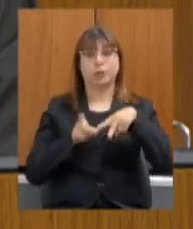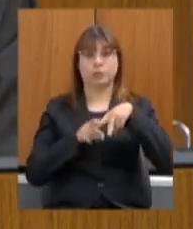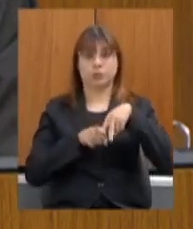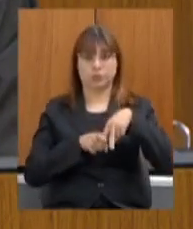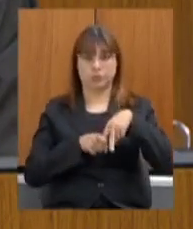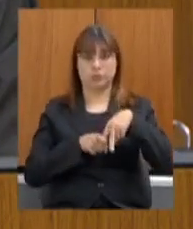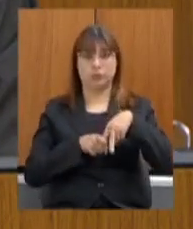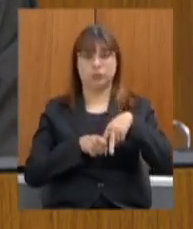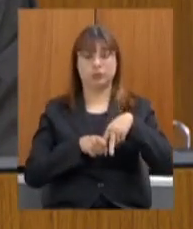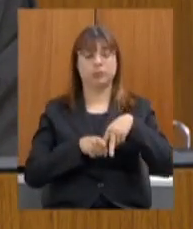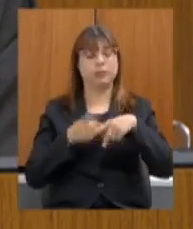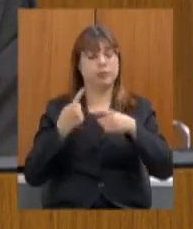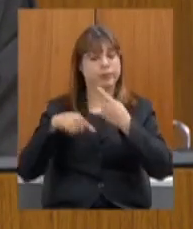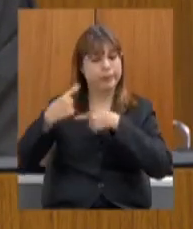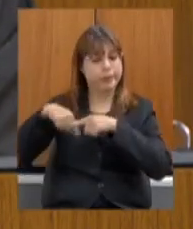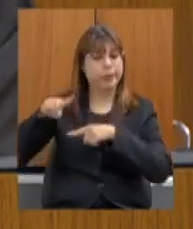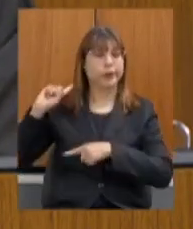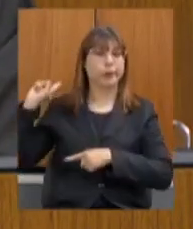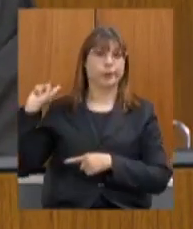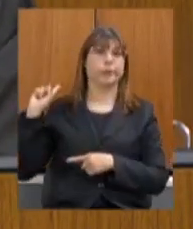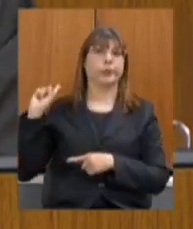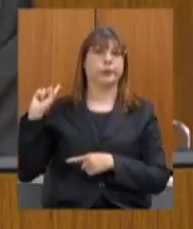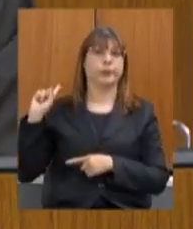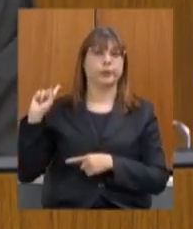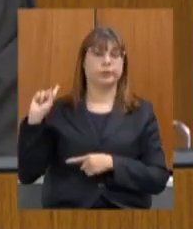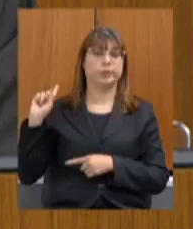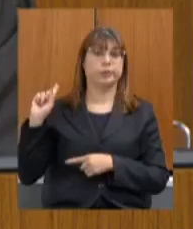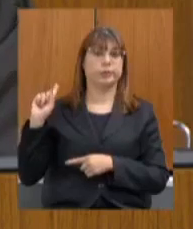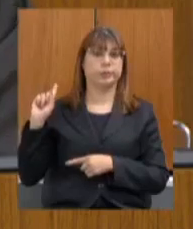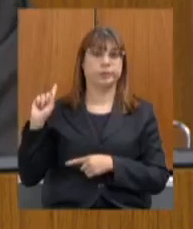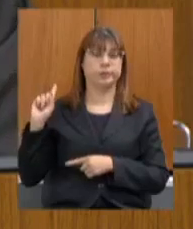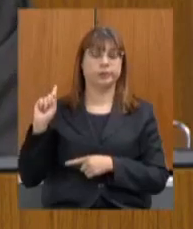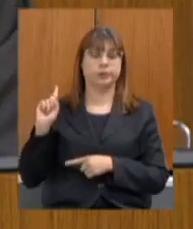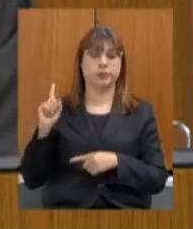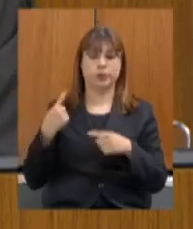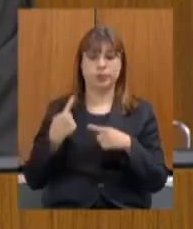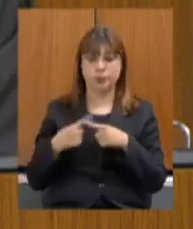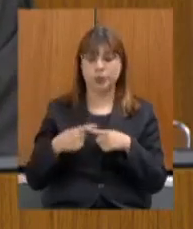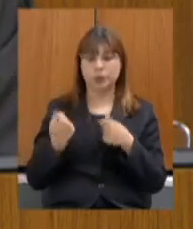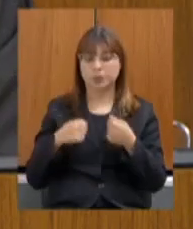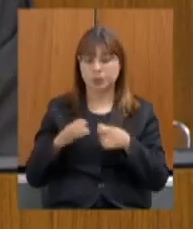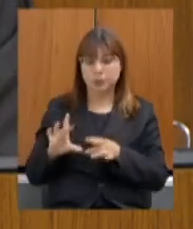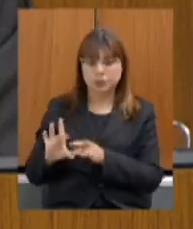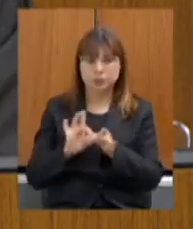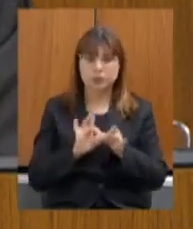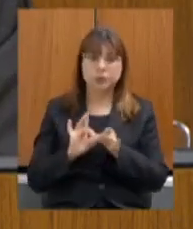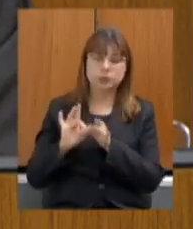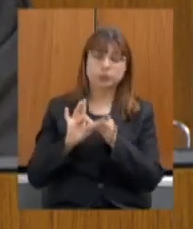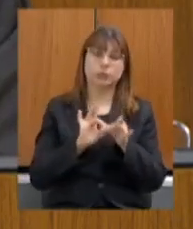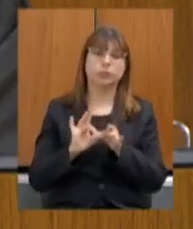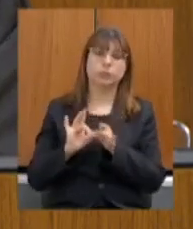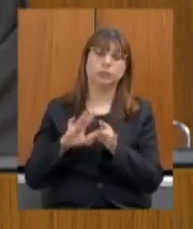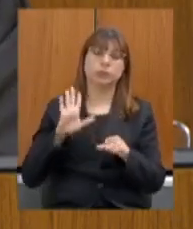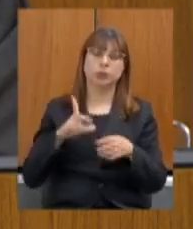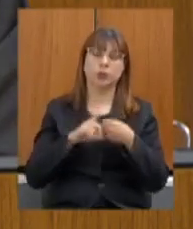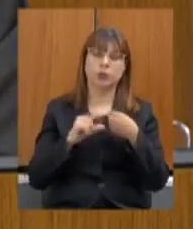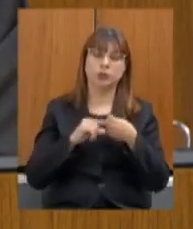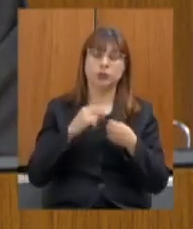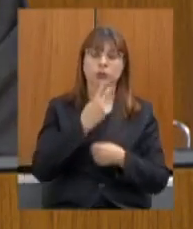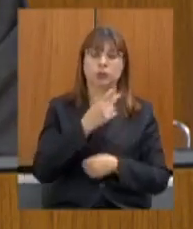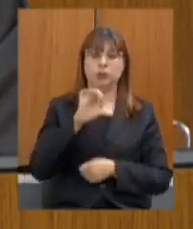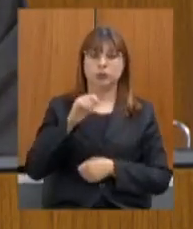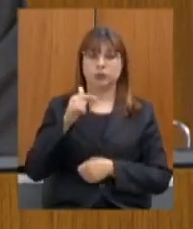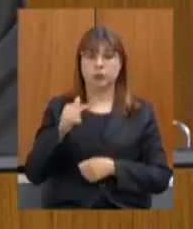clara de retrocesso sobre a integração dos órgãos de segurança pública determinado pelo artigo 297 da